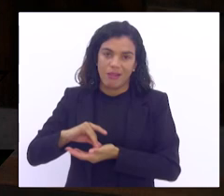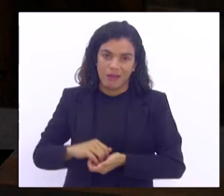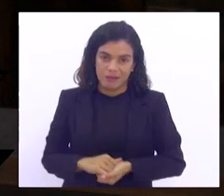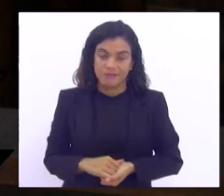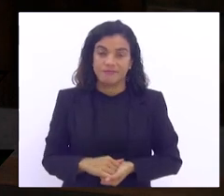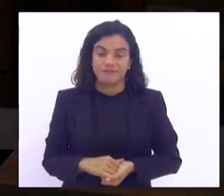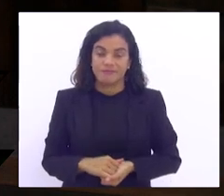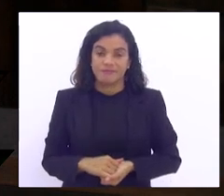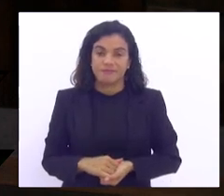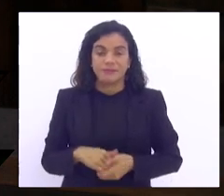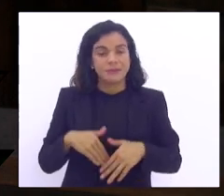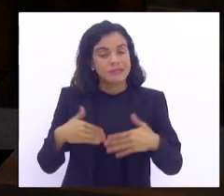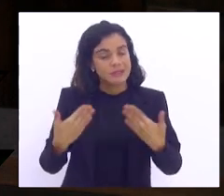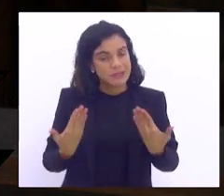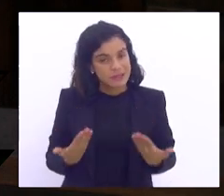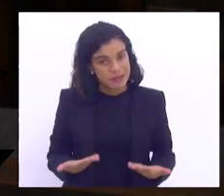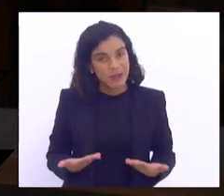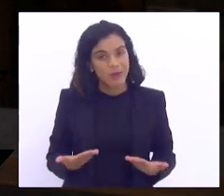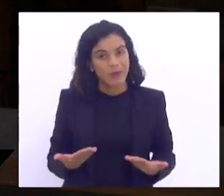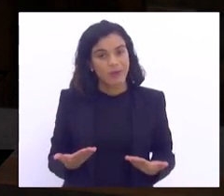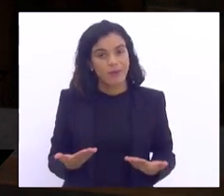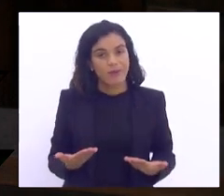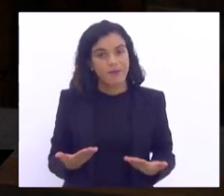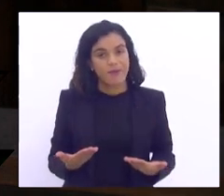Então, meus senhores,